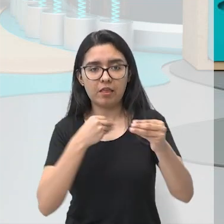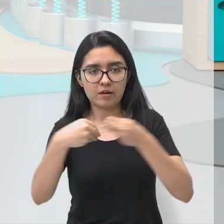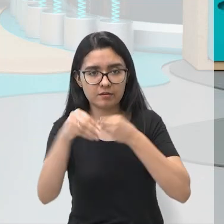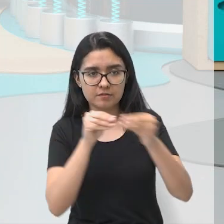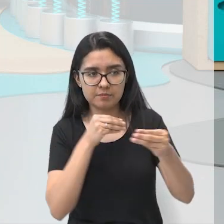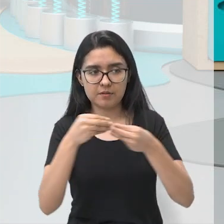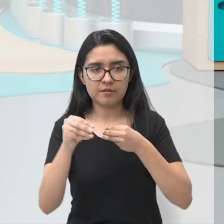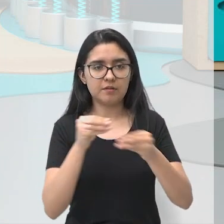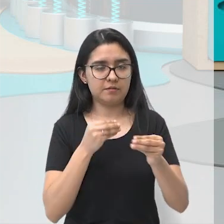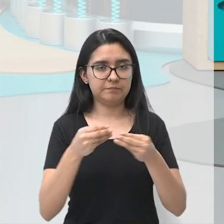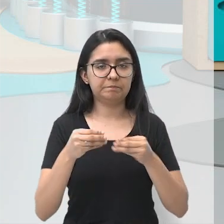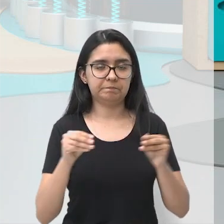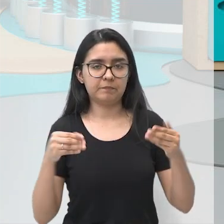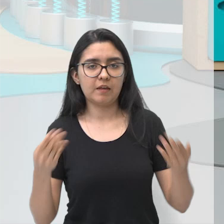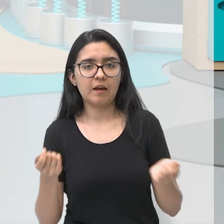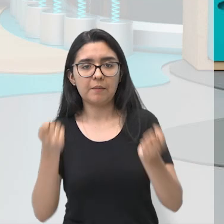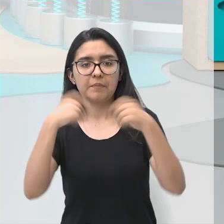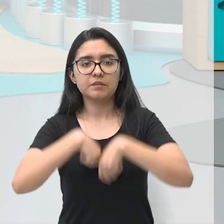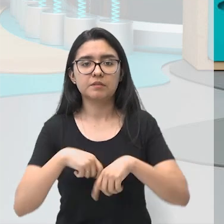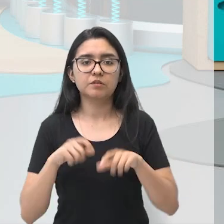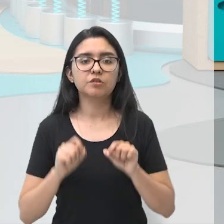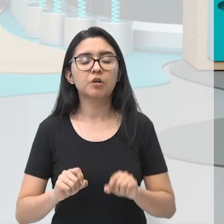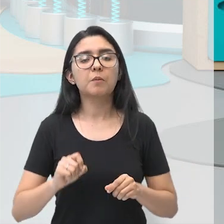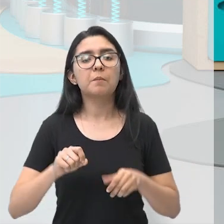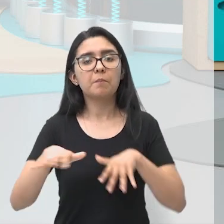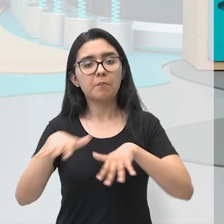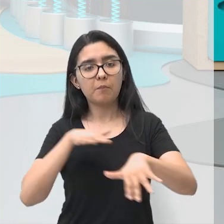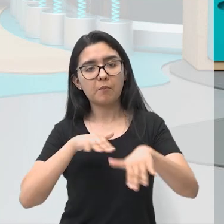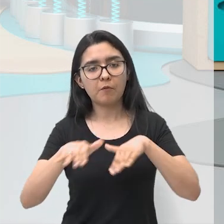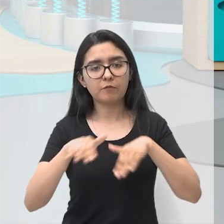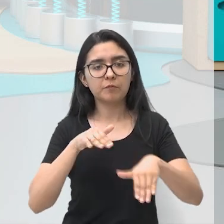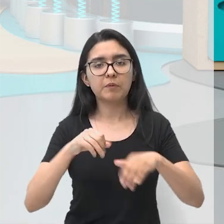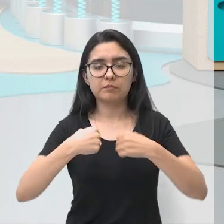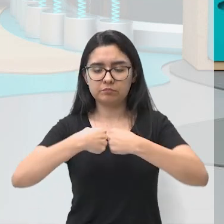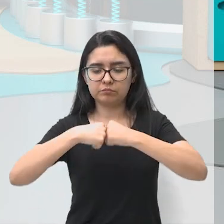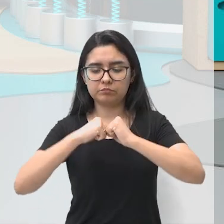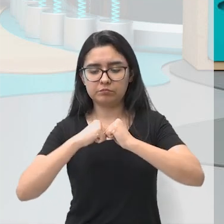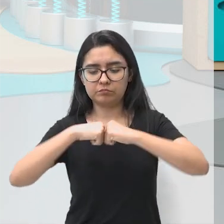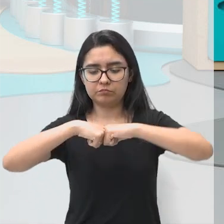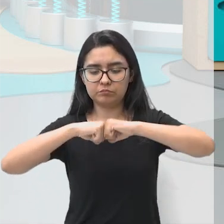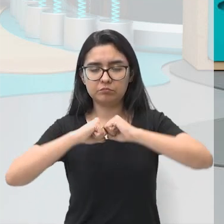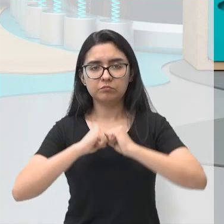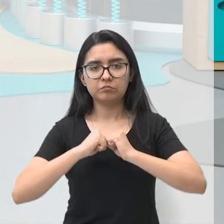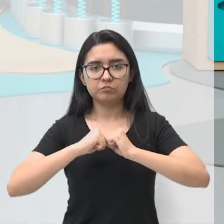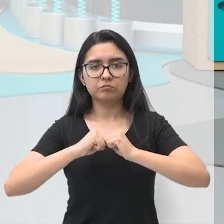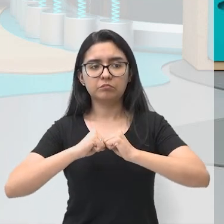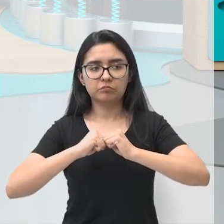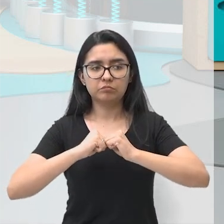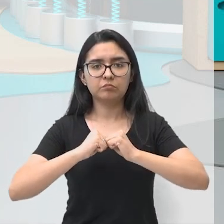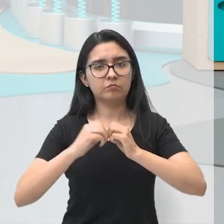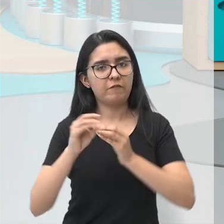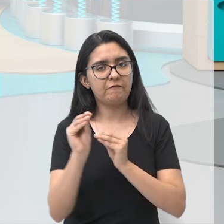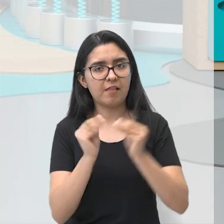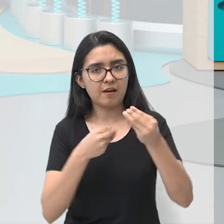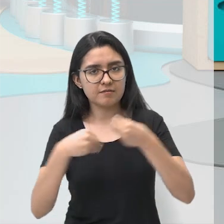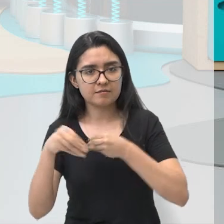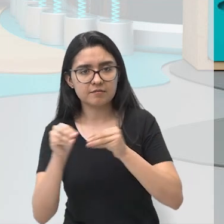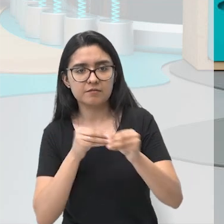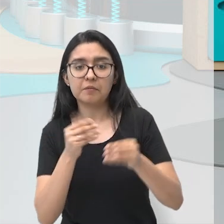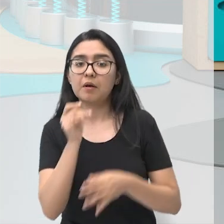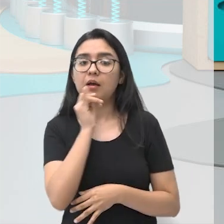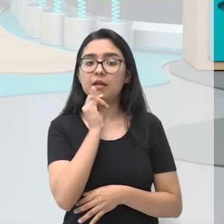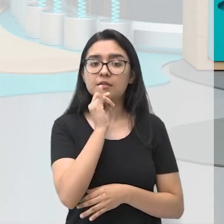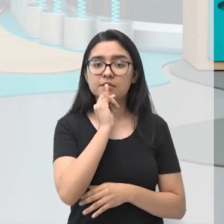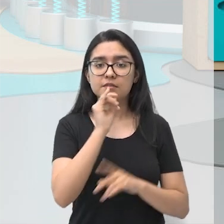é a capacidade de realizar movimentos em certas articulações com amplitude de movimento apropriada, como